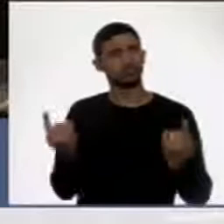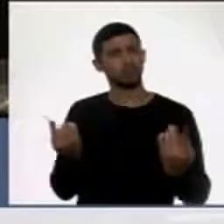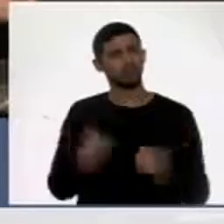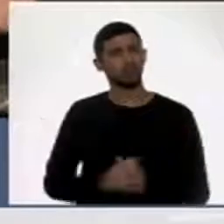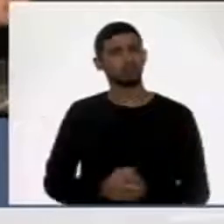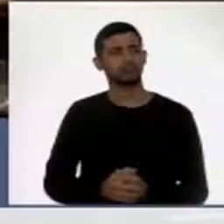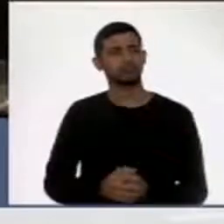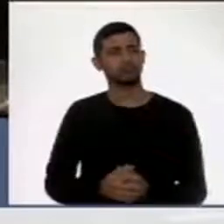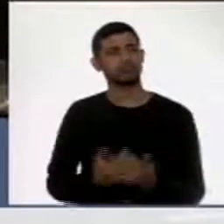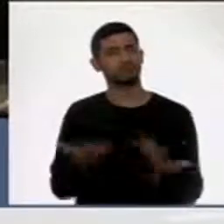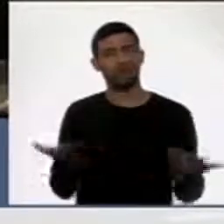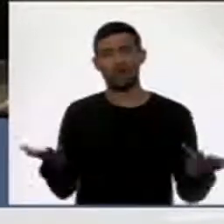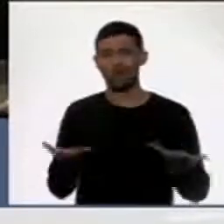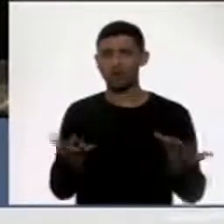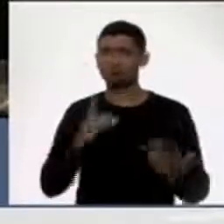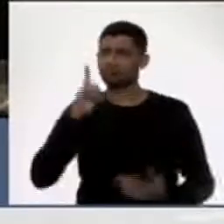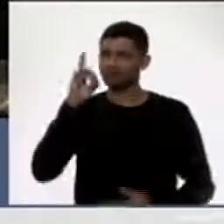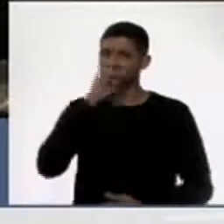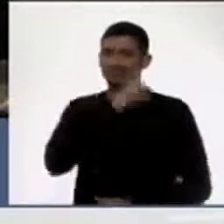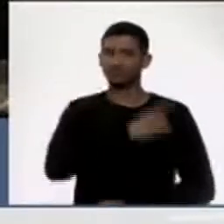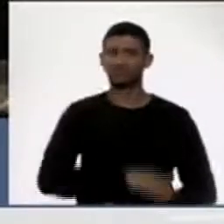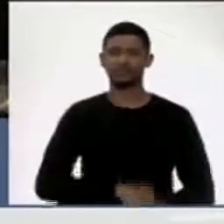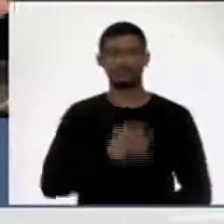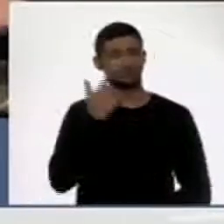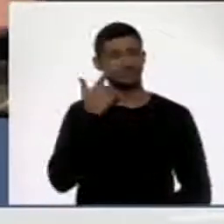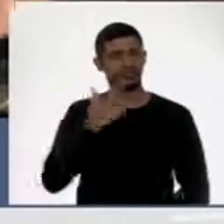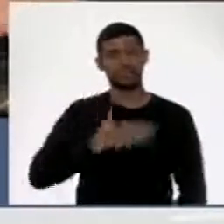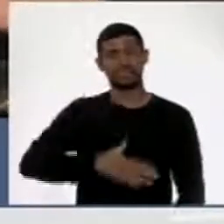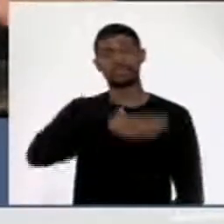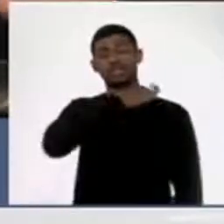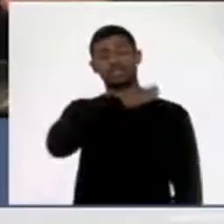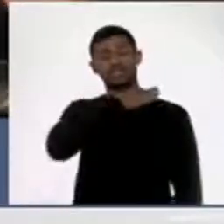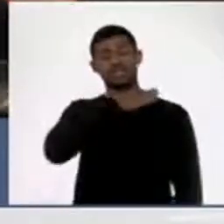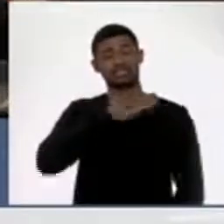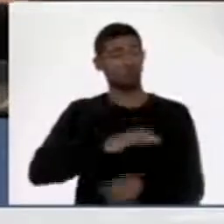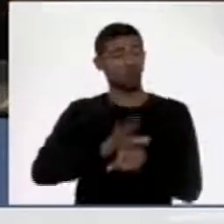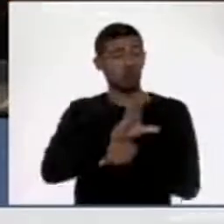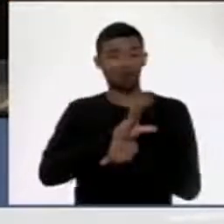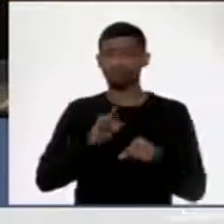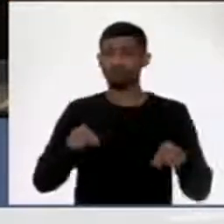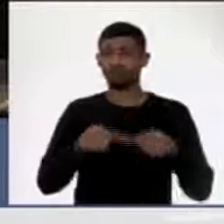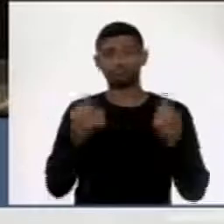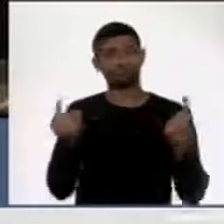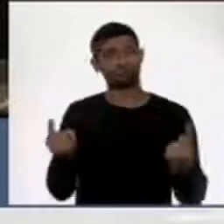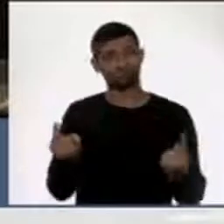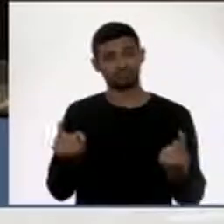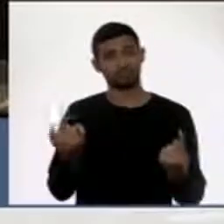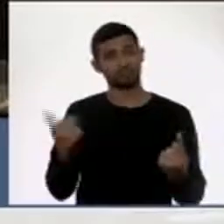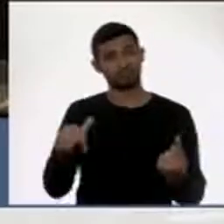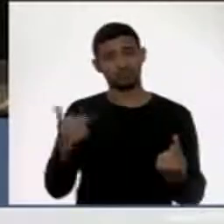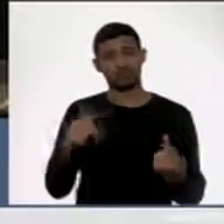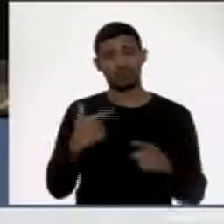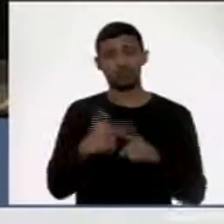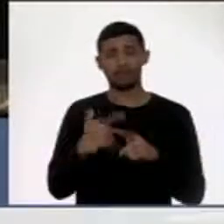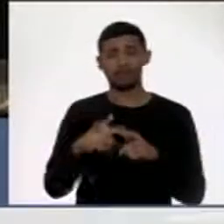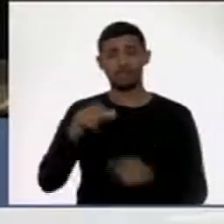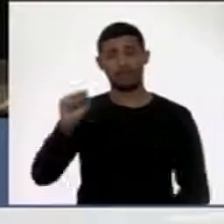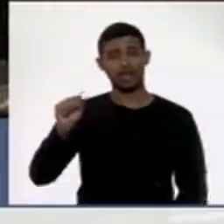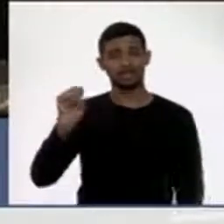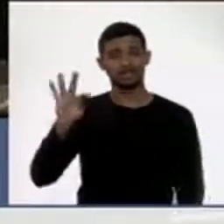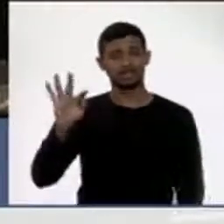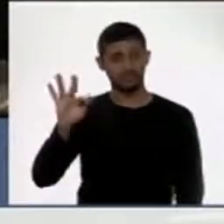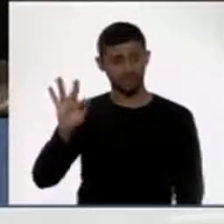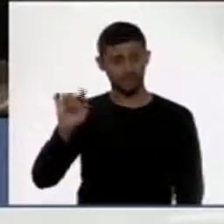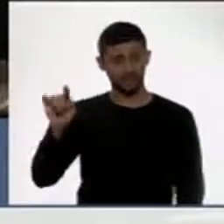vivendo, por causa disso, uma crise institucional, porque a Suprema Corte,